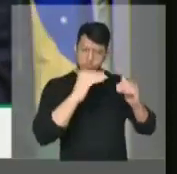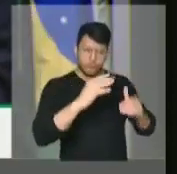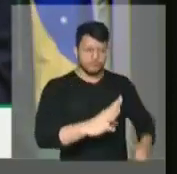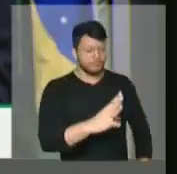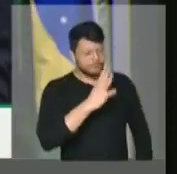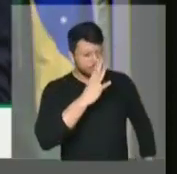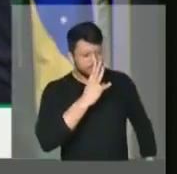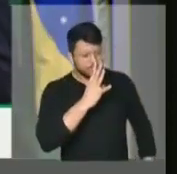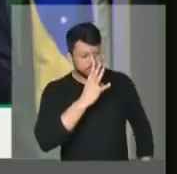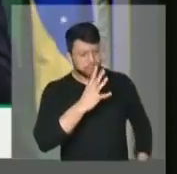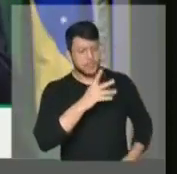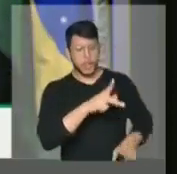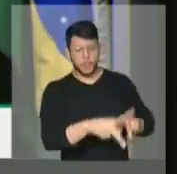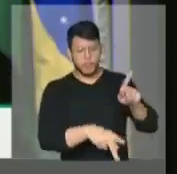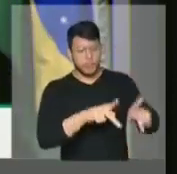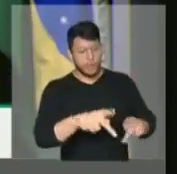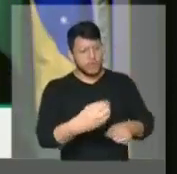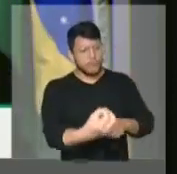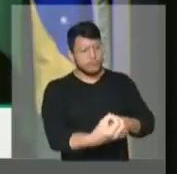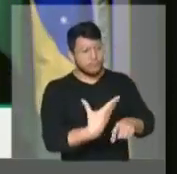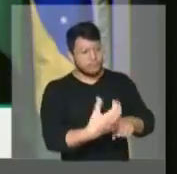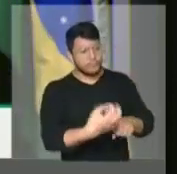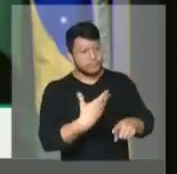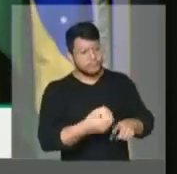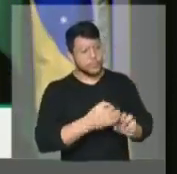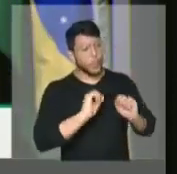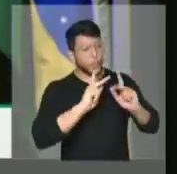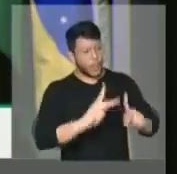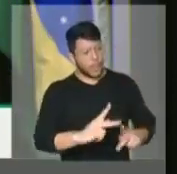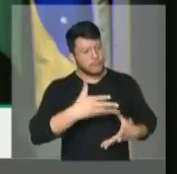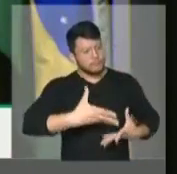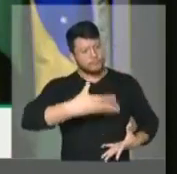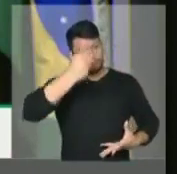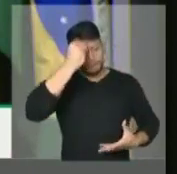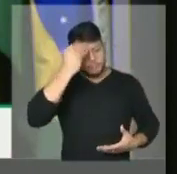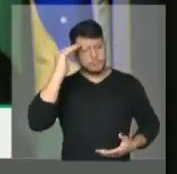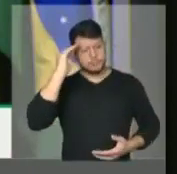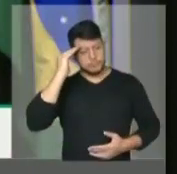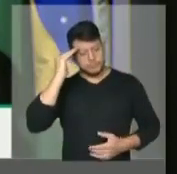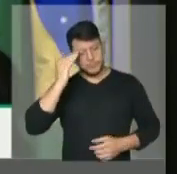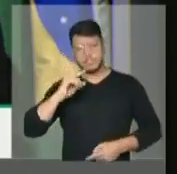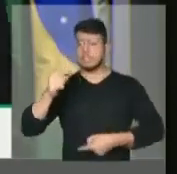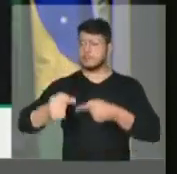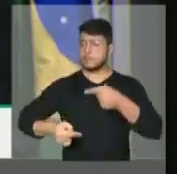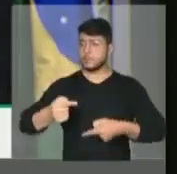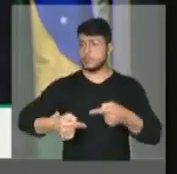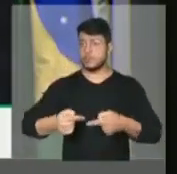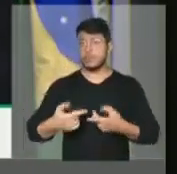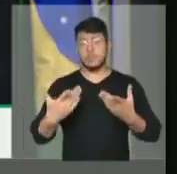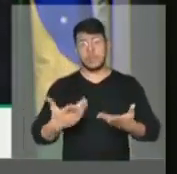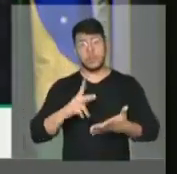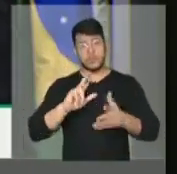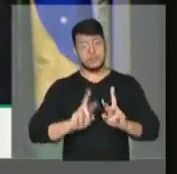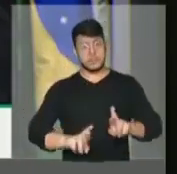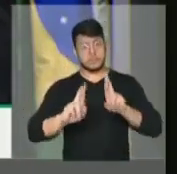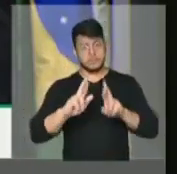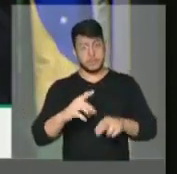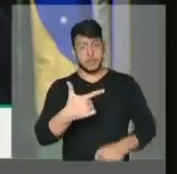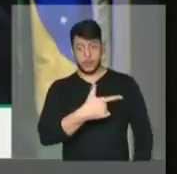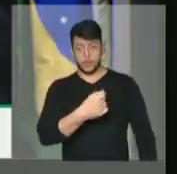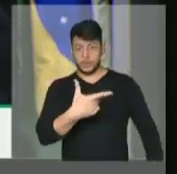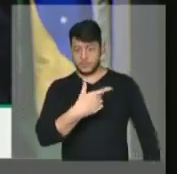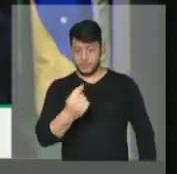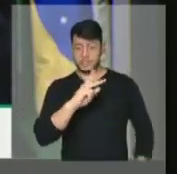população, teve a coragem de enfrentar a discussão. E é isso que eu espero que aconteça em 2020, que a